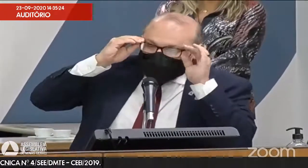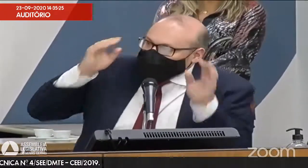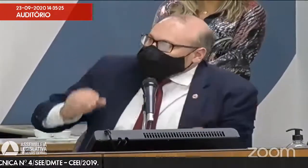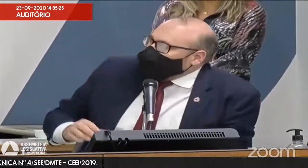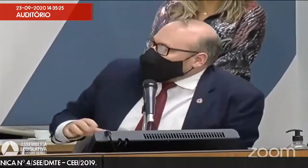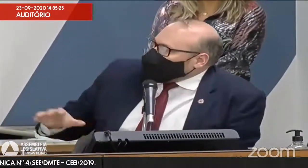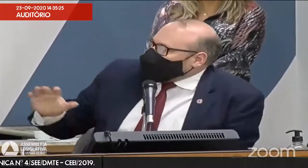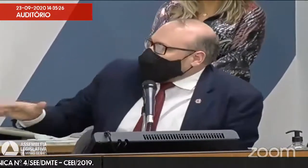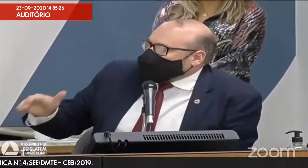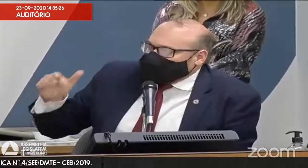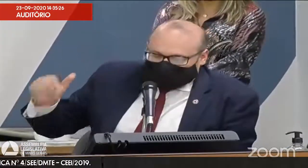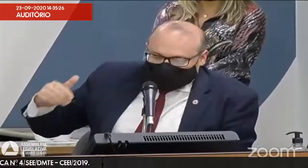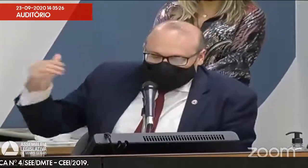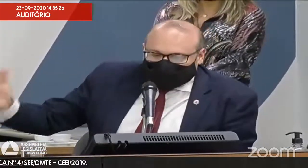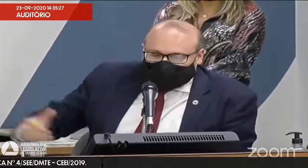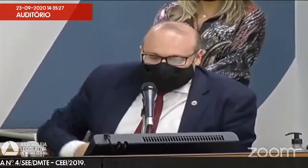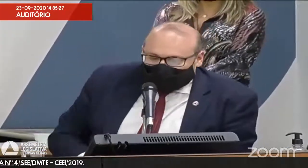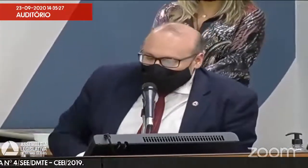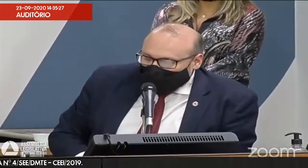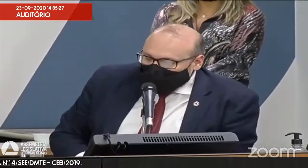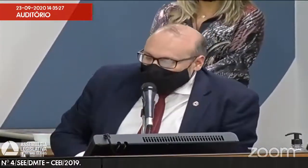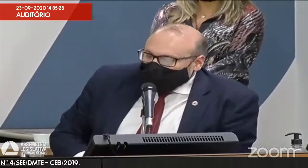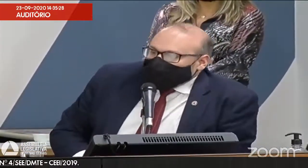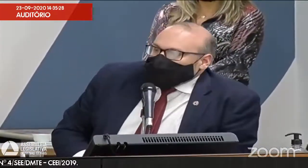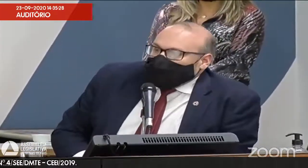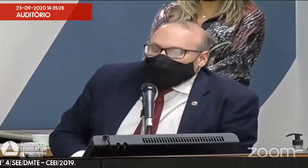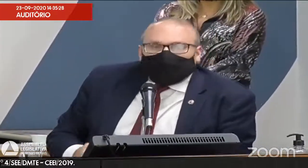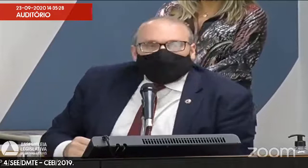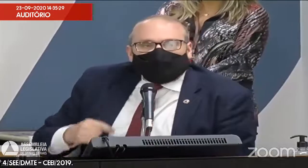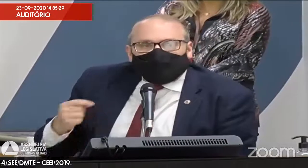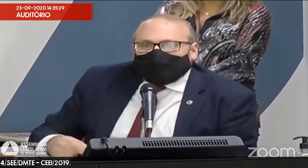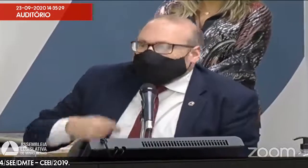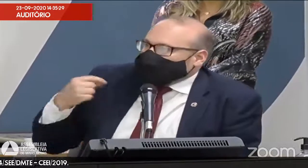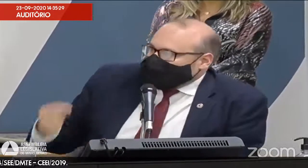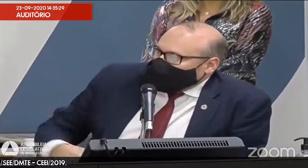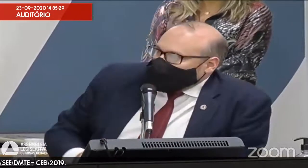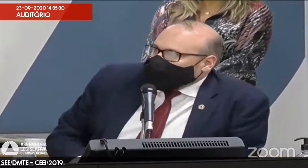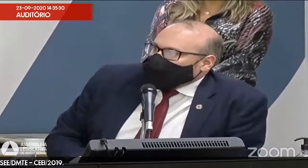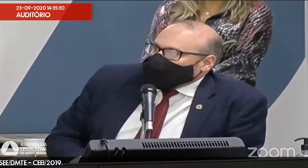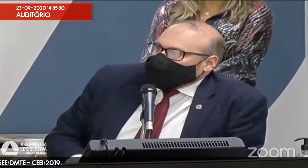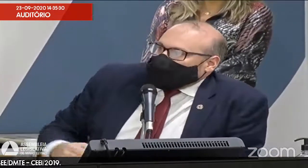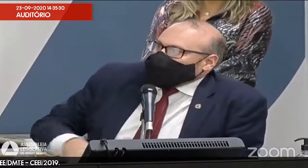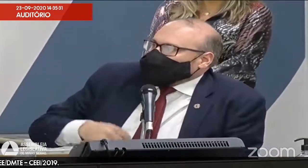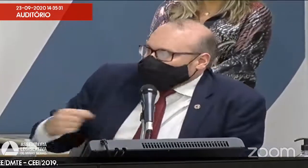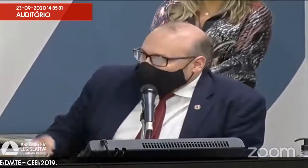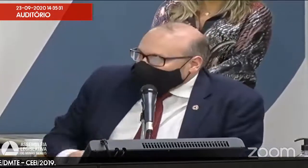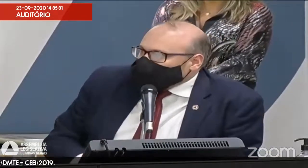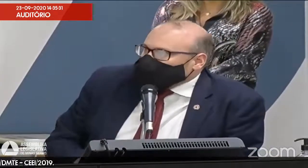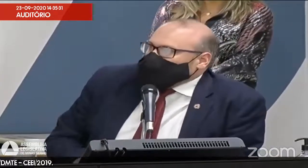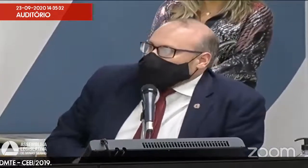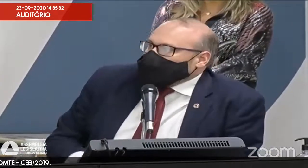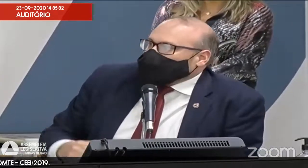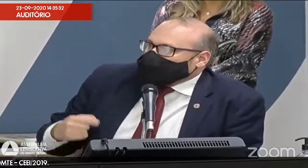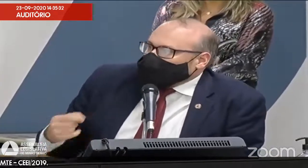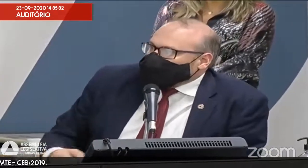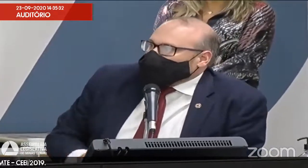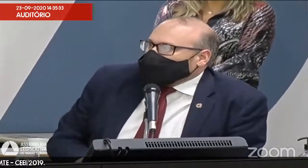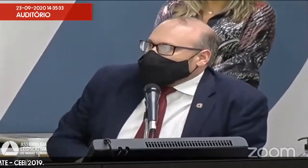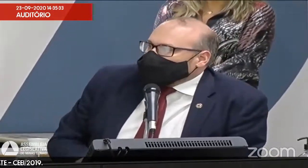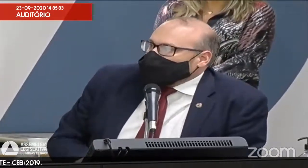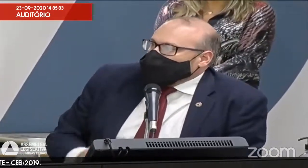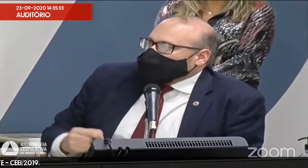disse muito bem o deputado professor Wendel, deputado Zé Guilherme, ouvir todos os lados é importante